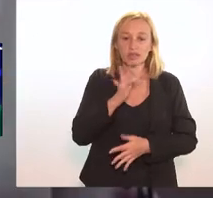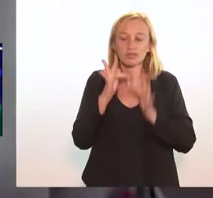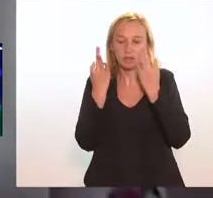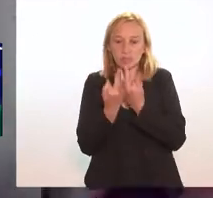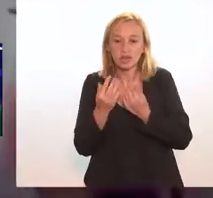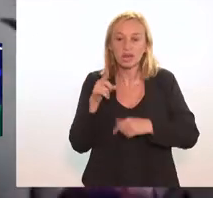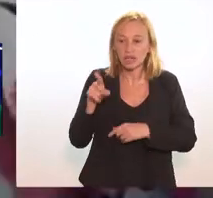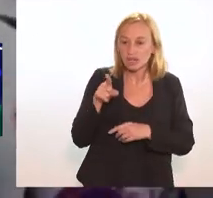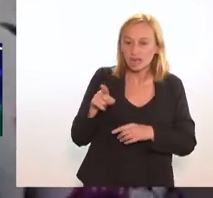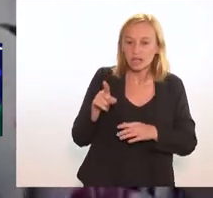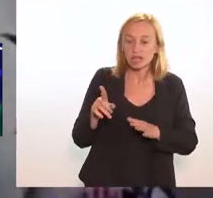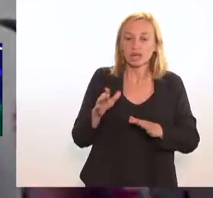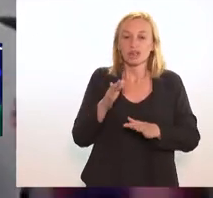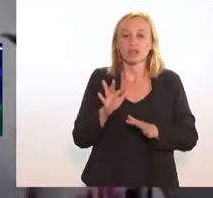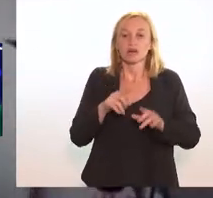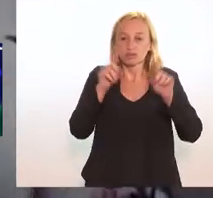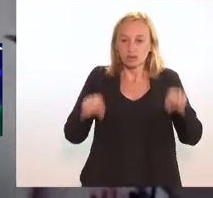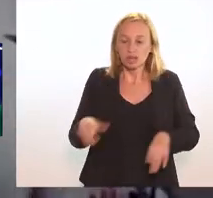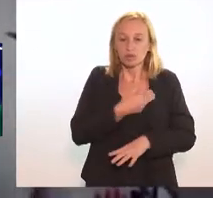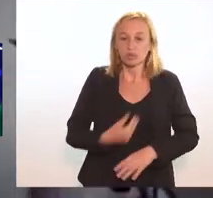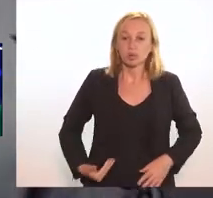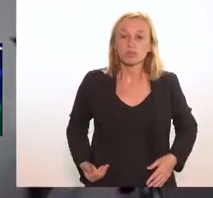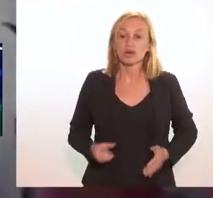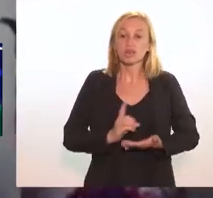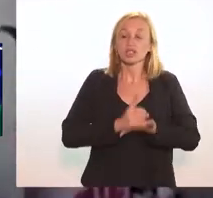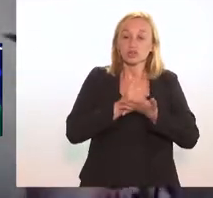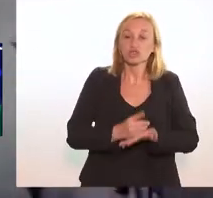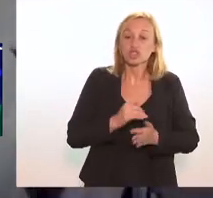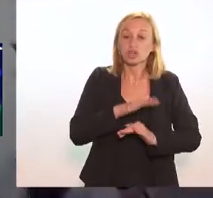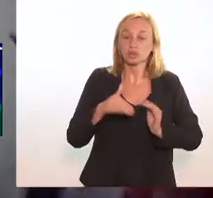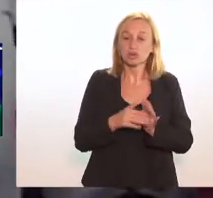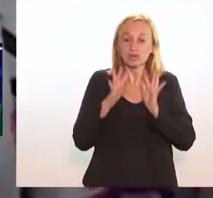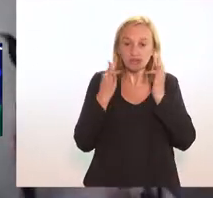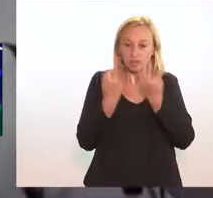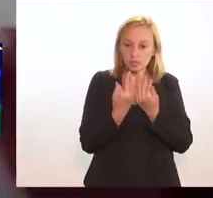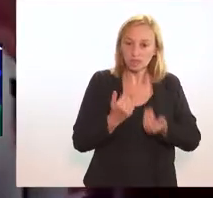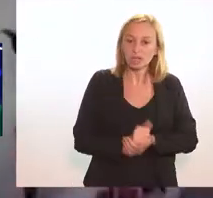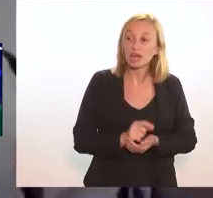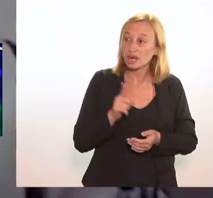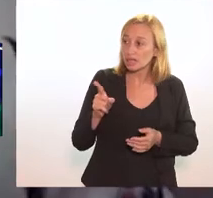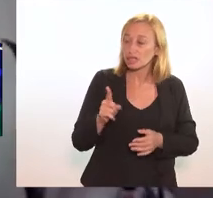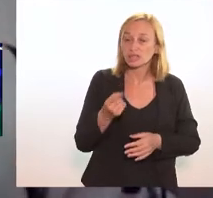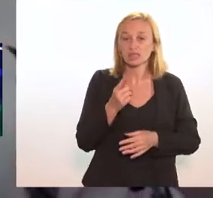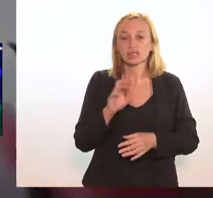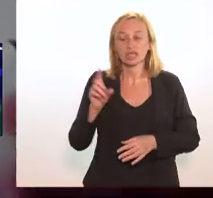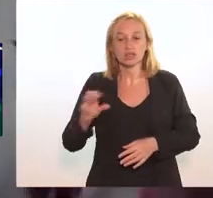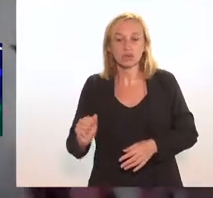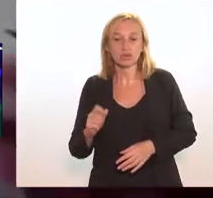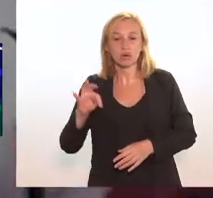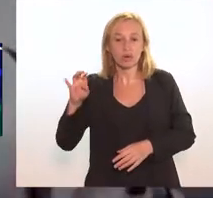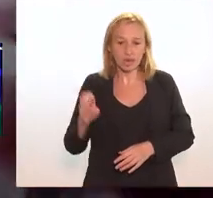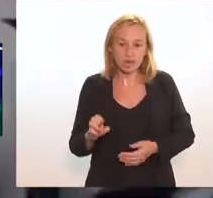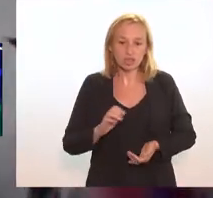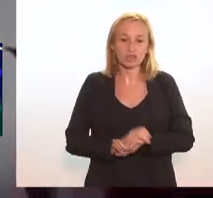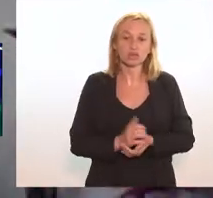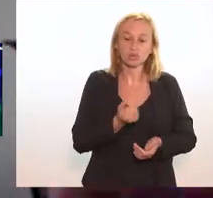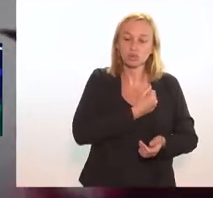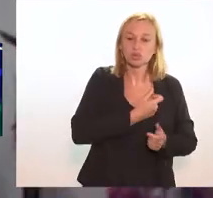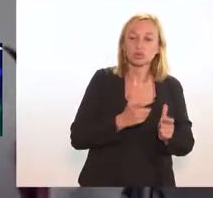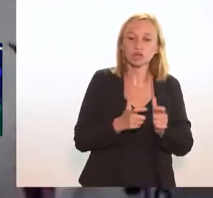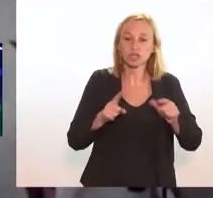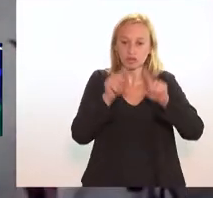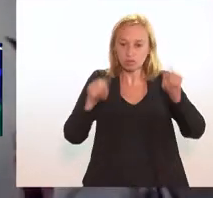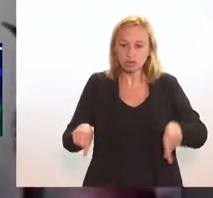funcionário público, ele que sustenta a família toda. Aqui na Zona Oeste temos um grande número, tu sabe disso, Luiz Paulo, um grande número de funcionários